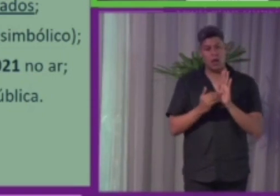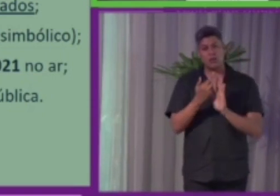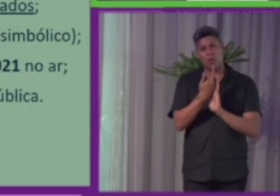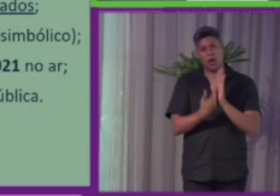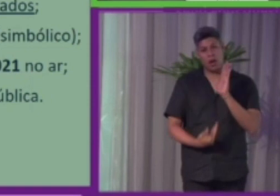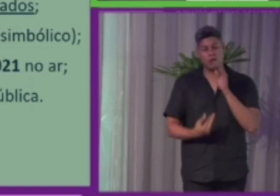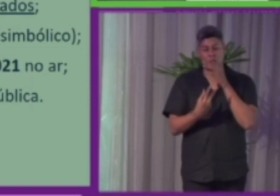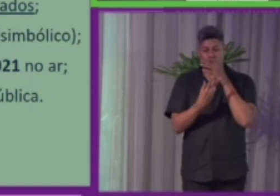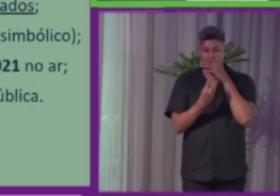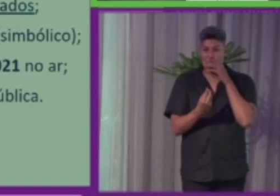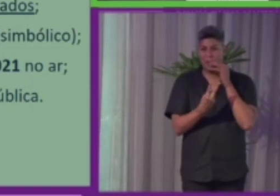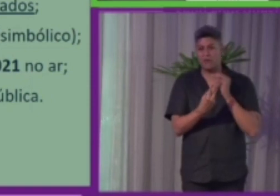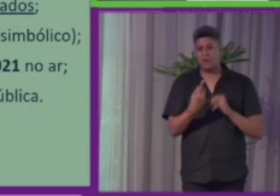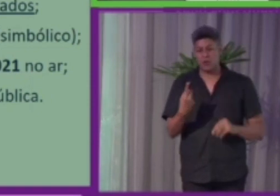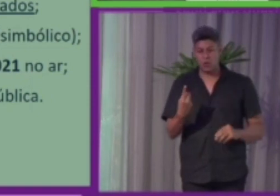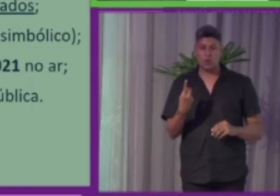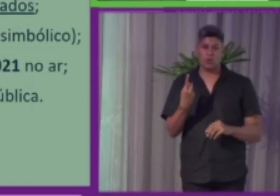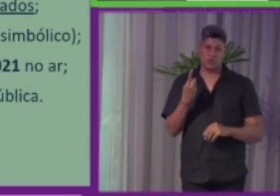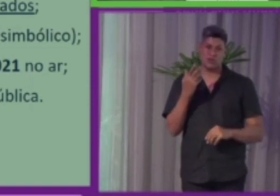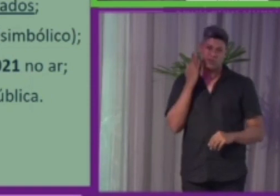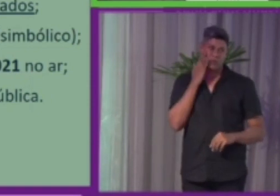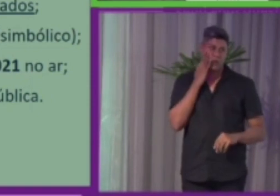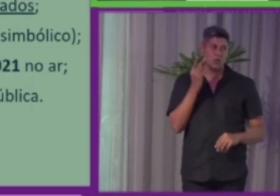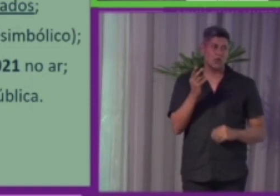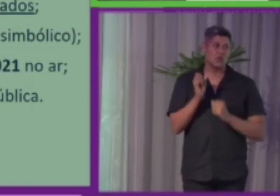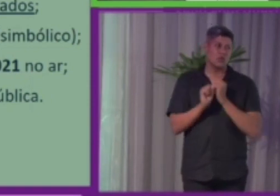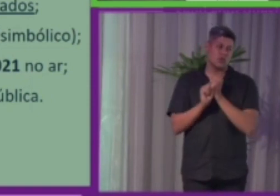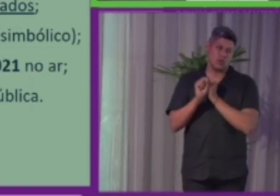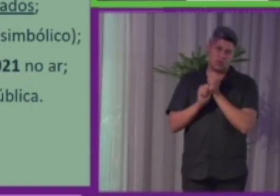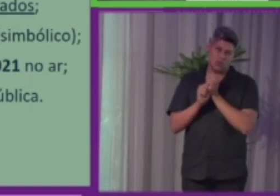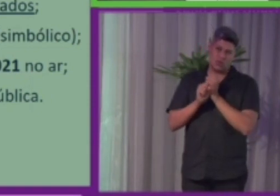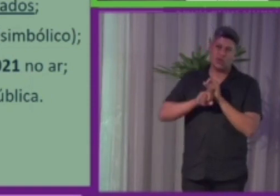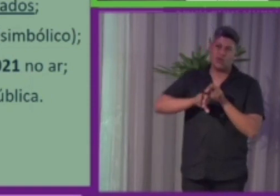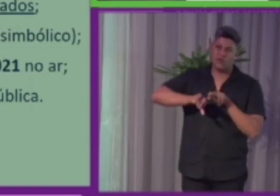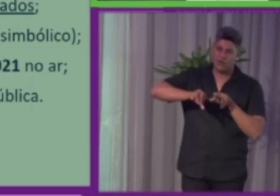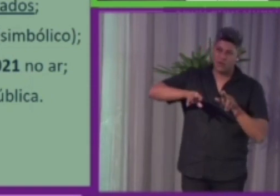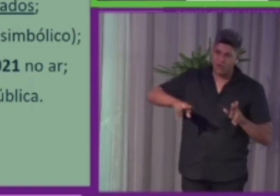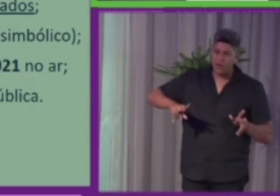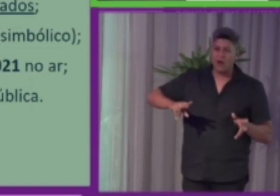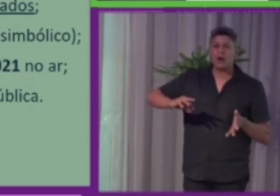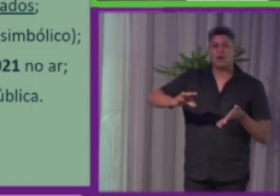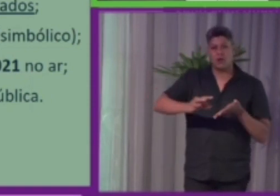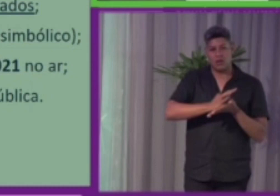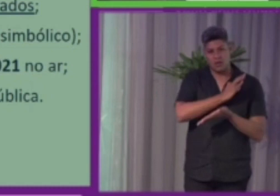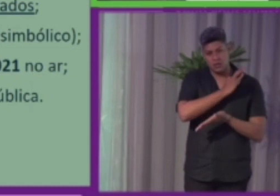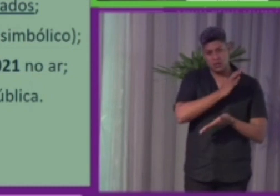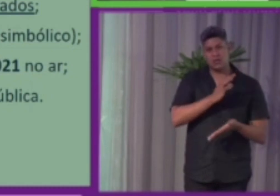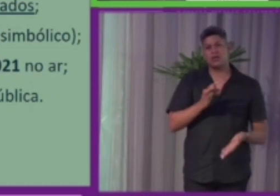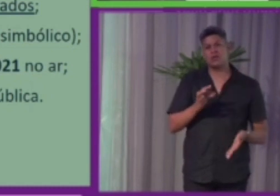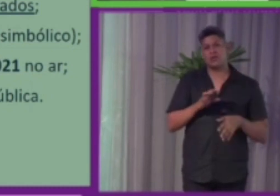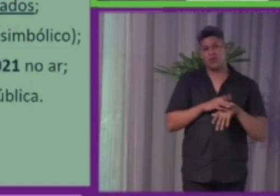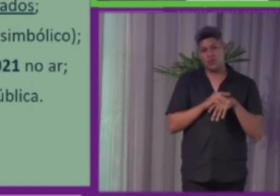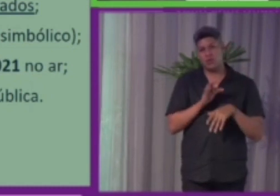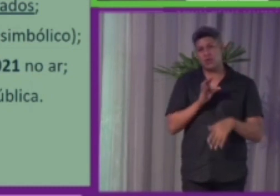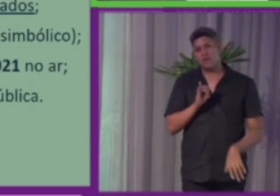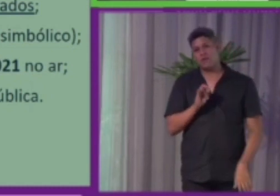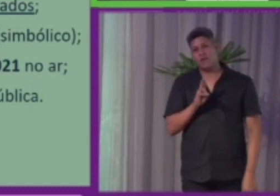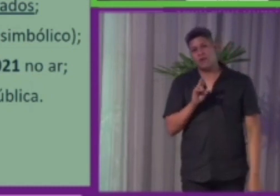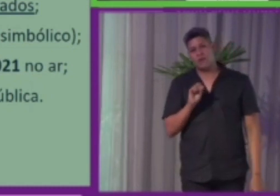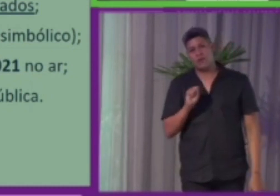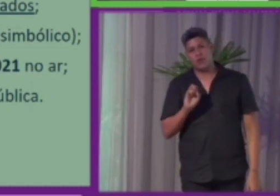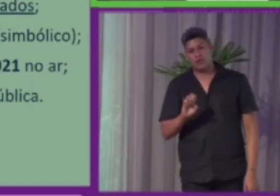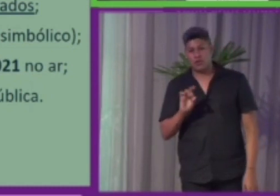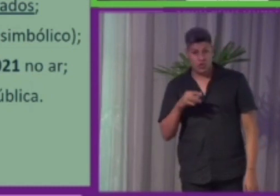2021, de 2 anos atrás, portanto. Isso é uma prática de vários registros de fibrose cística mundo afora. Então, não é uma coisa só nossa,